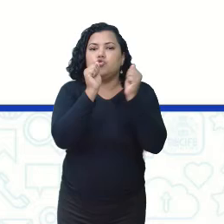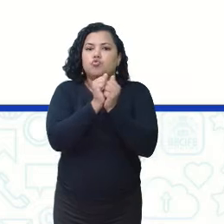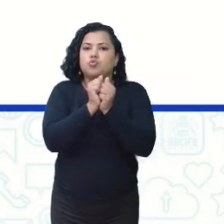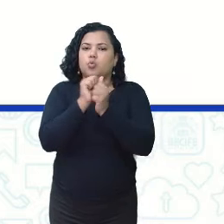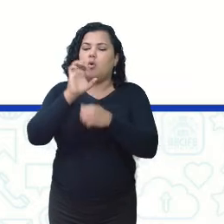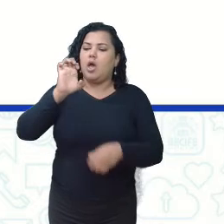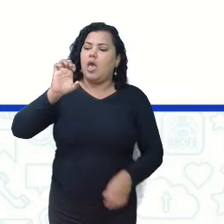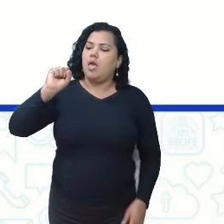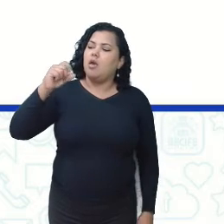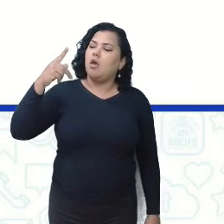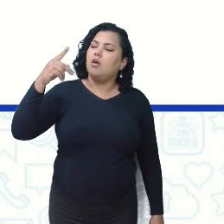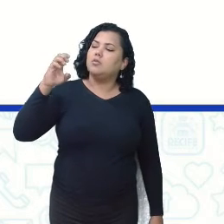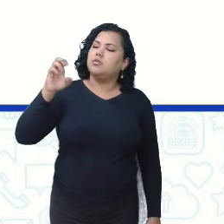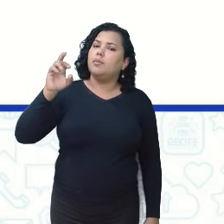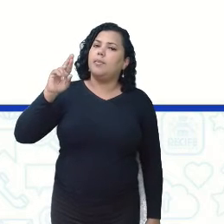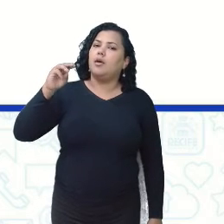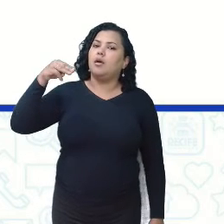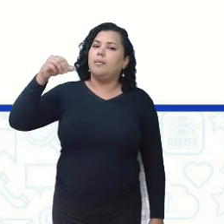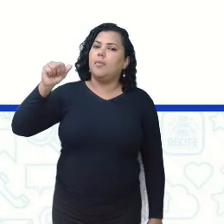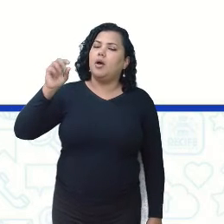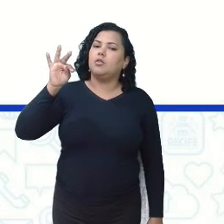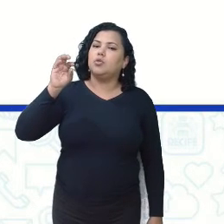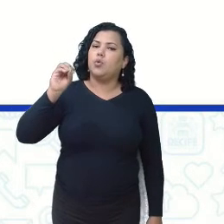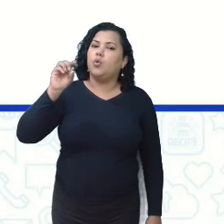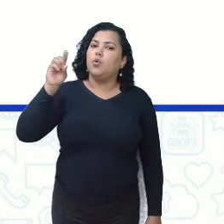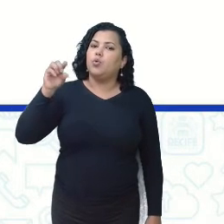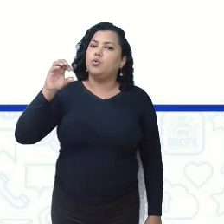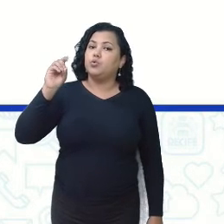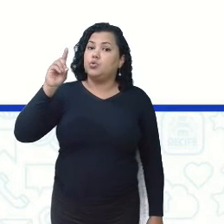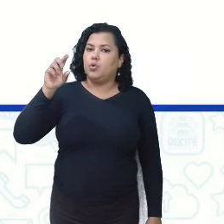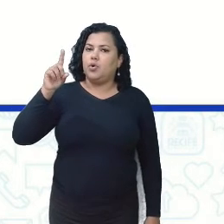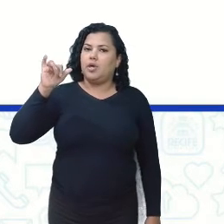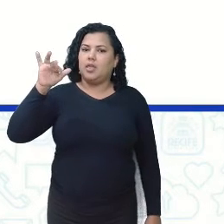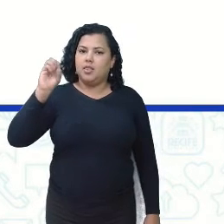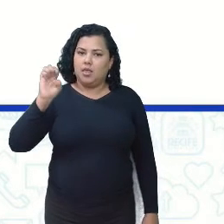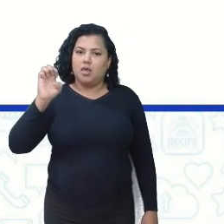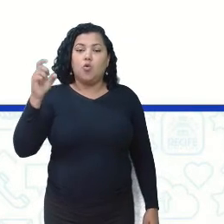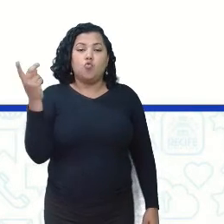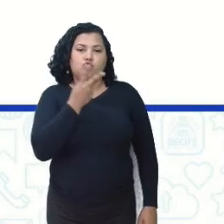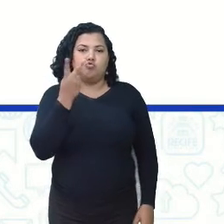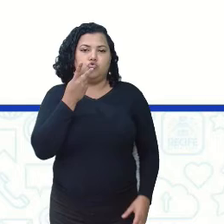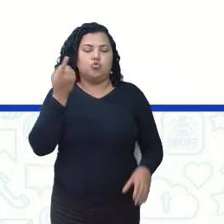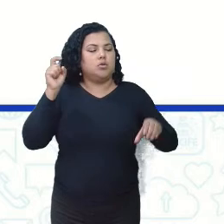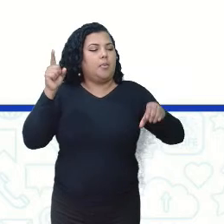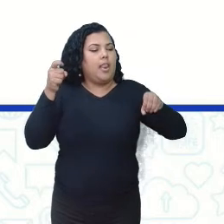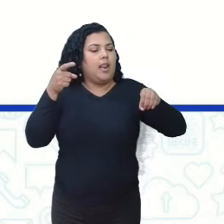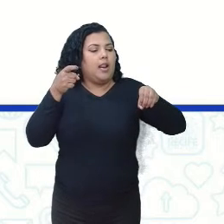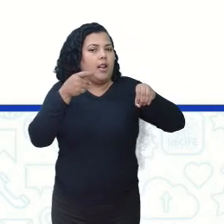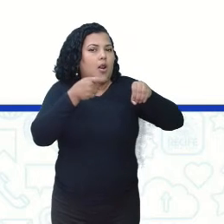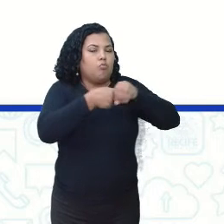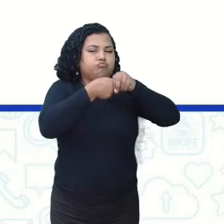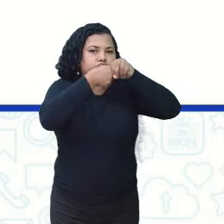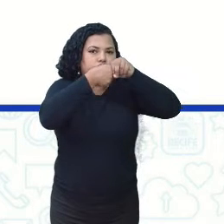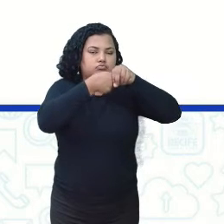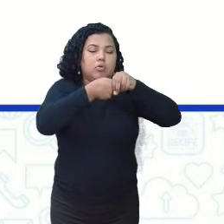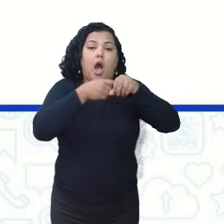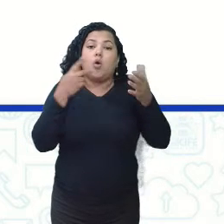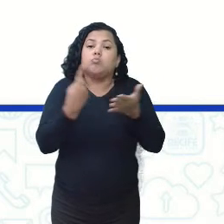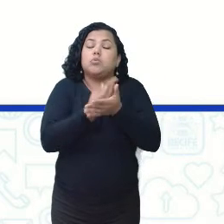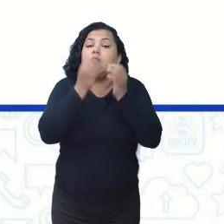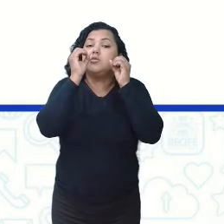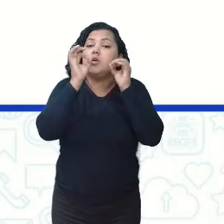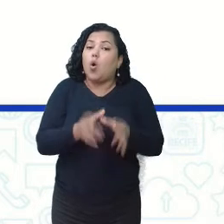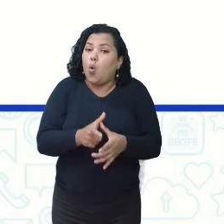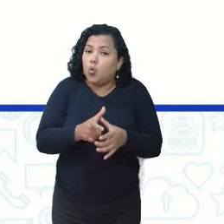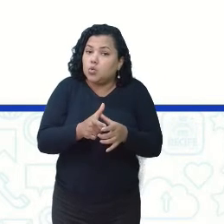espermatozoide. Então, na tuba uterina é onde ocorre a fecundação. Depois que ocorre a fecundação, é que